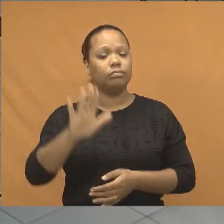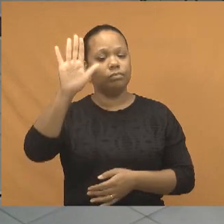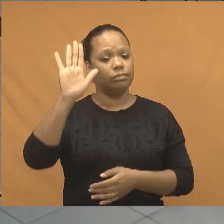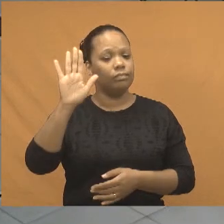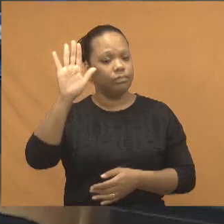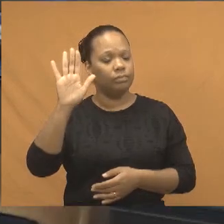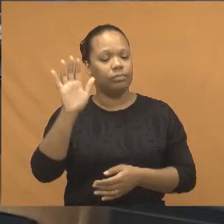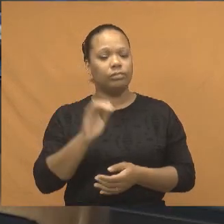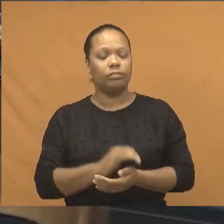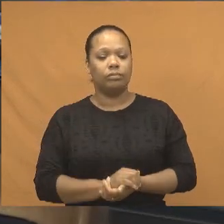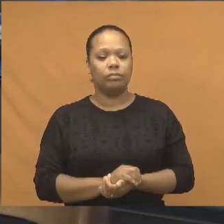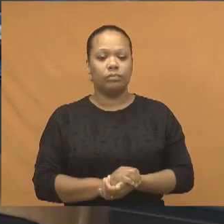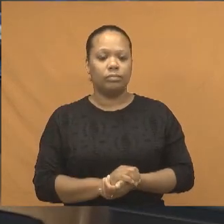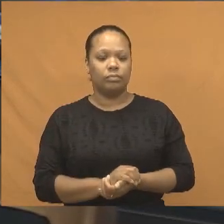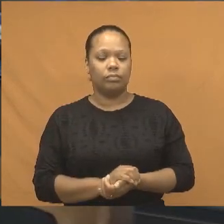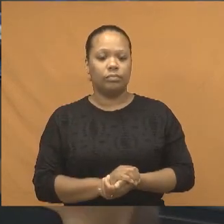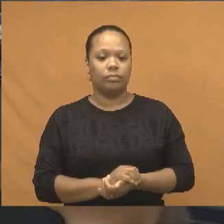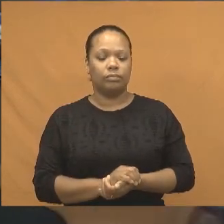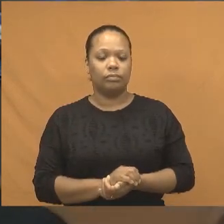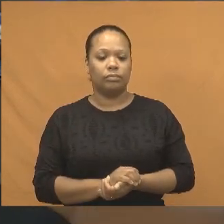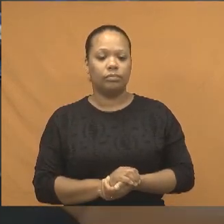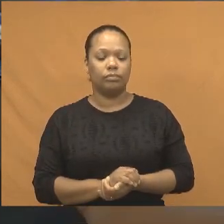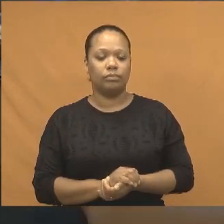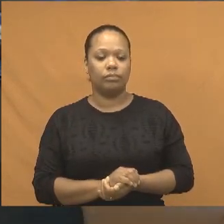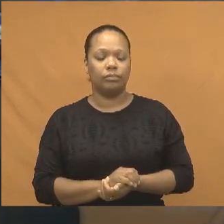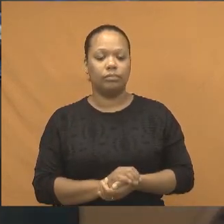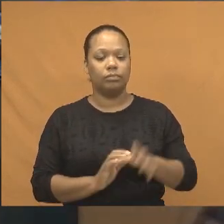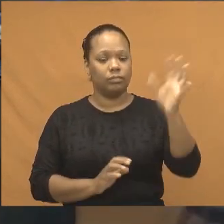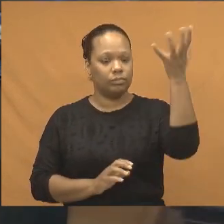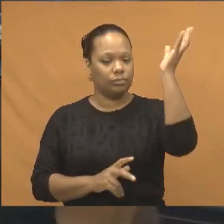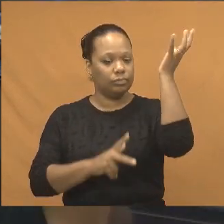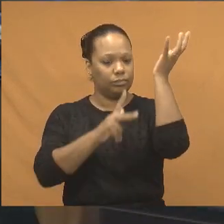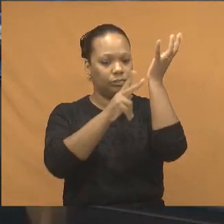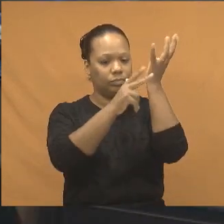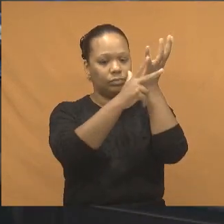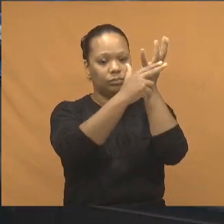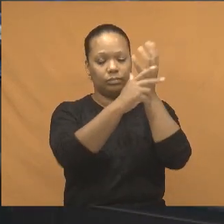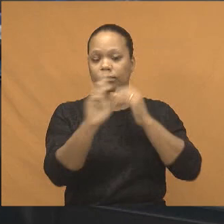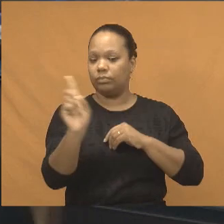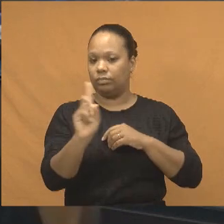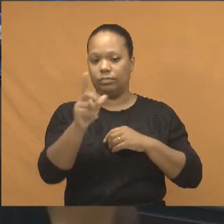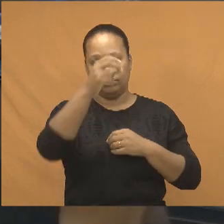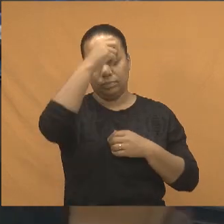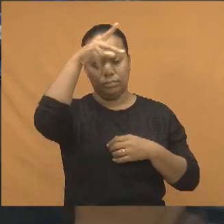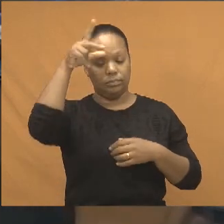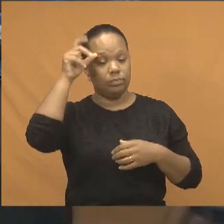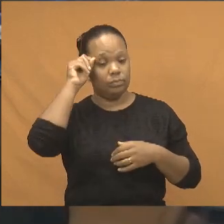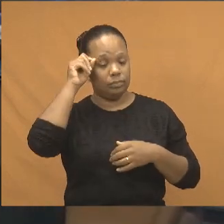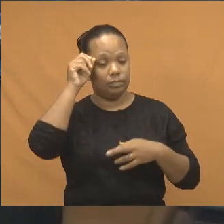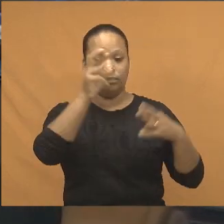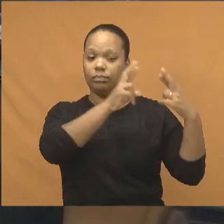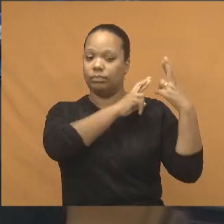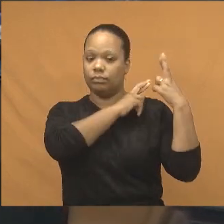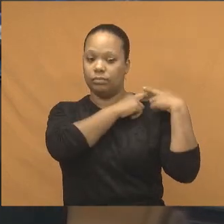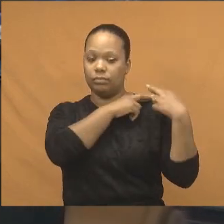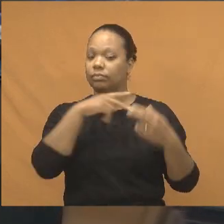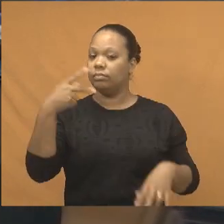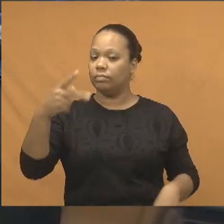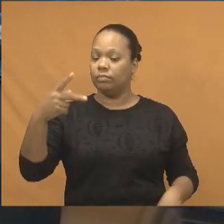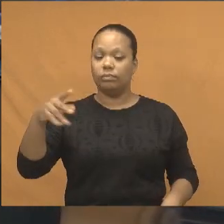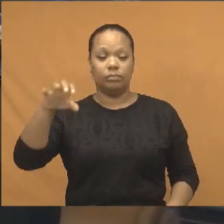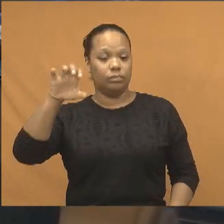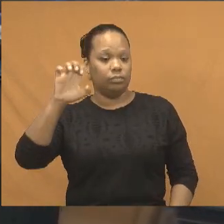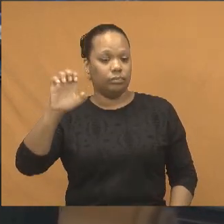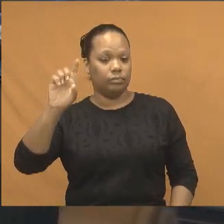Presidente, por favor, essa poda da árvore não é da prefeitura, é da EDP Bandeirante,